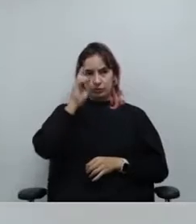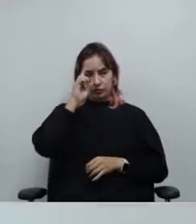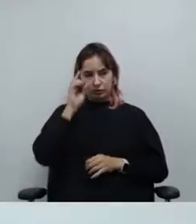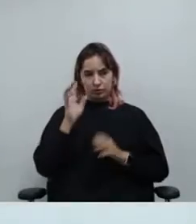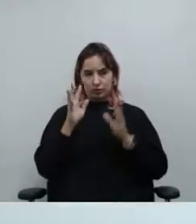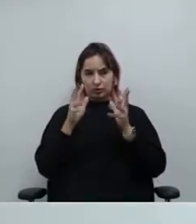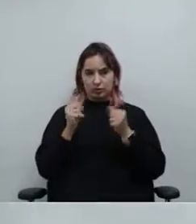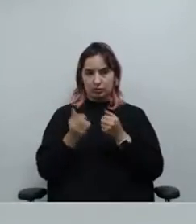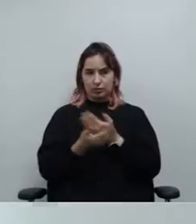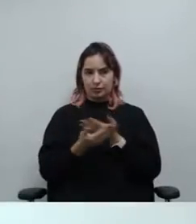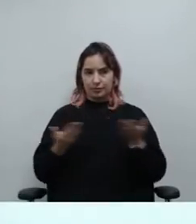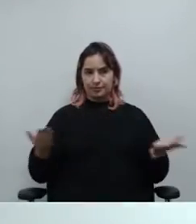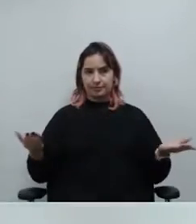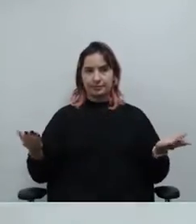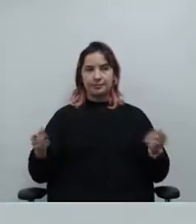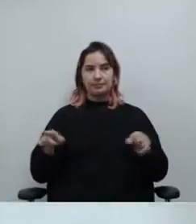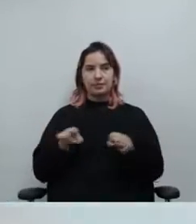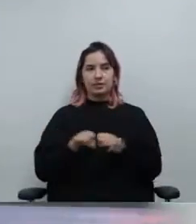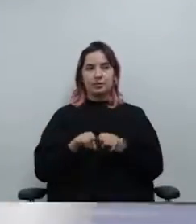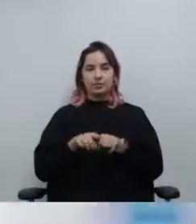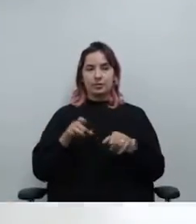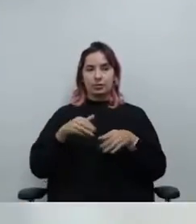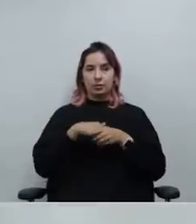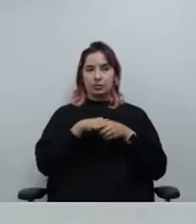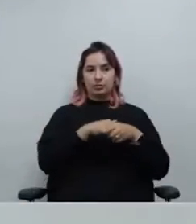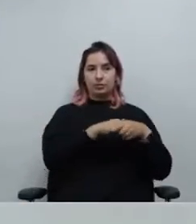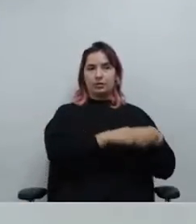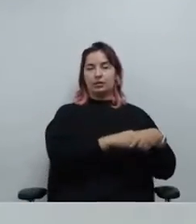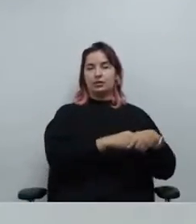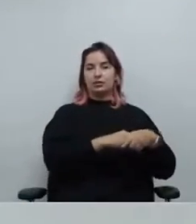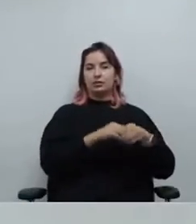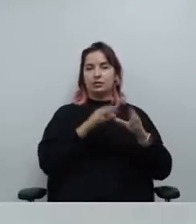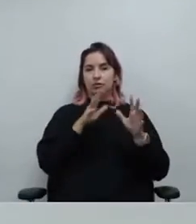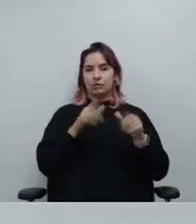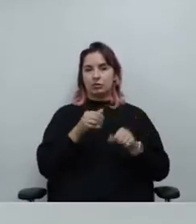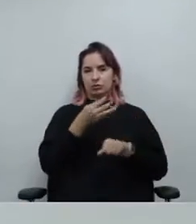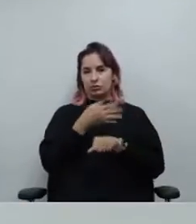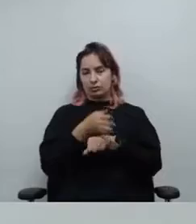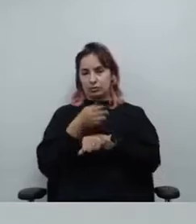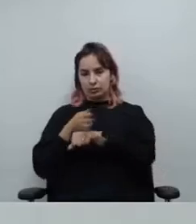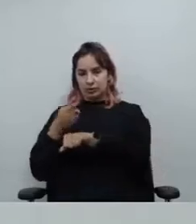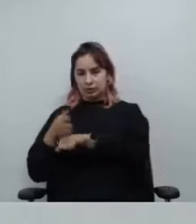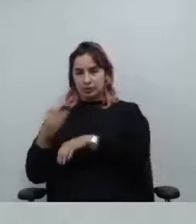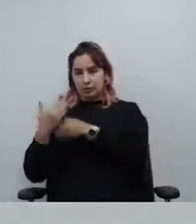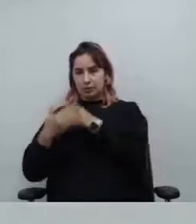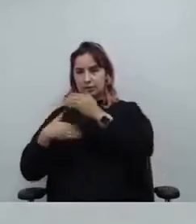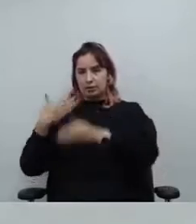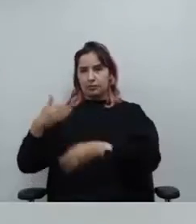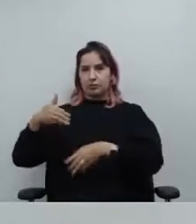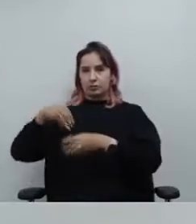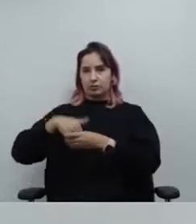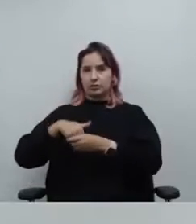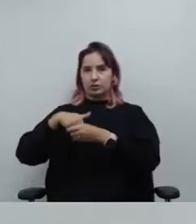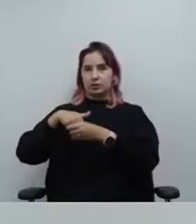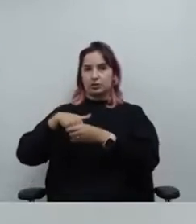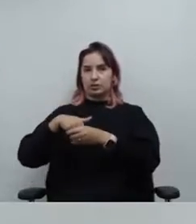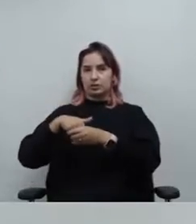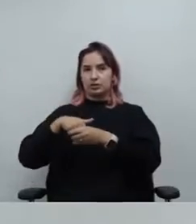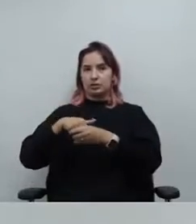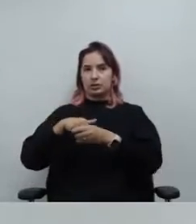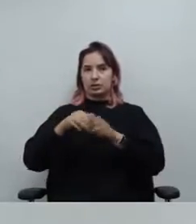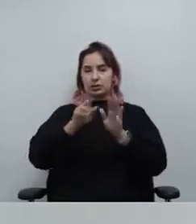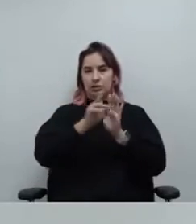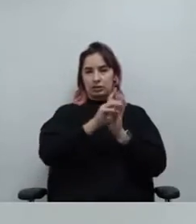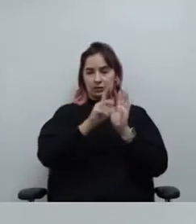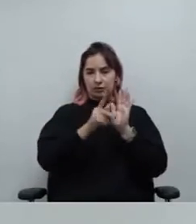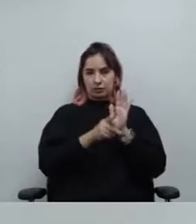e todos. Também gostaria de cumprimentar todos os candidatos e candidatas que participaram do processo eleitoral da Defensoria e os que foram